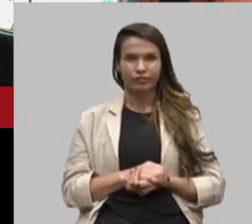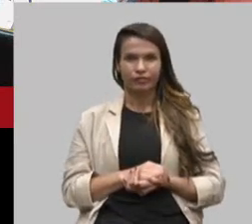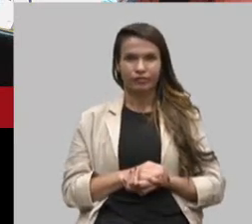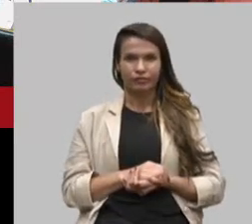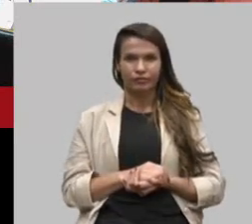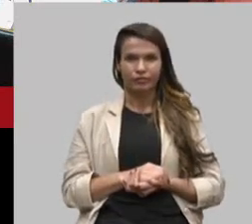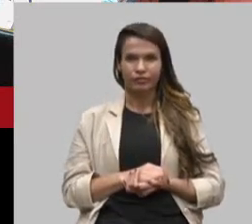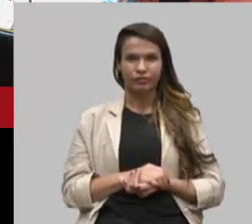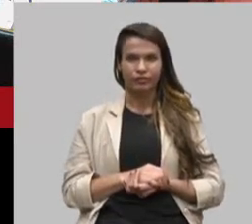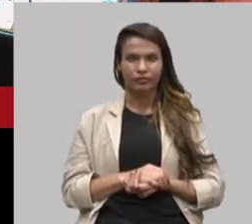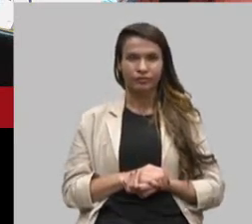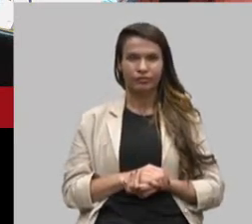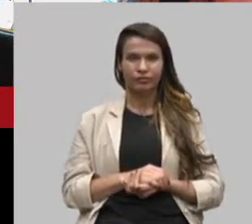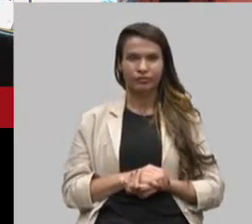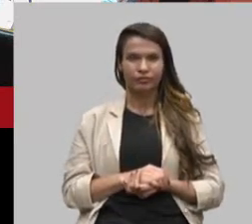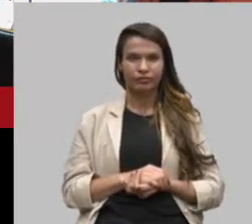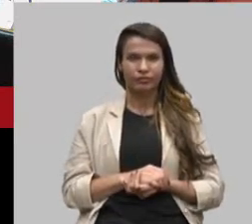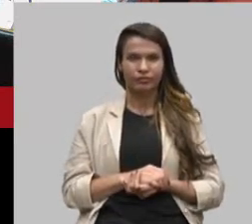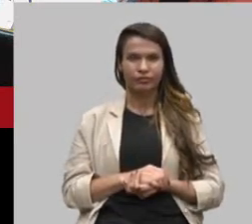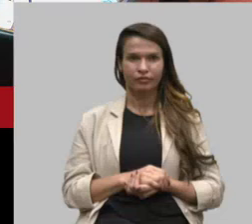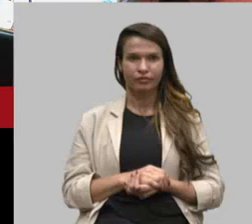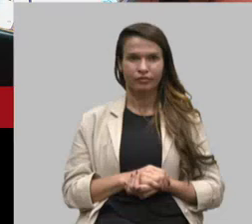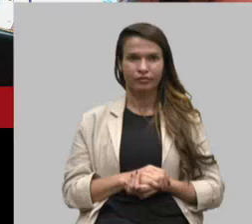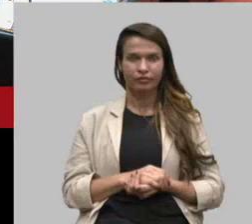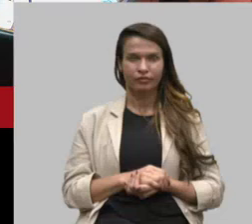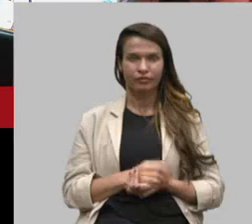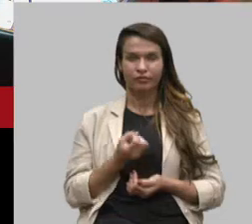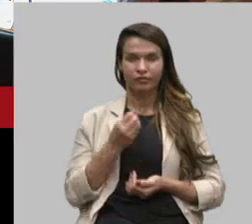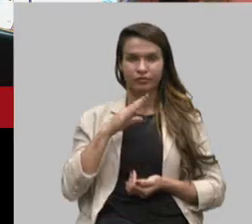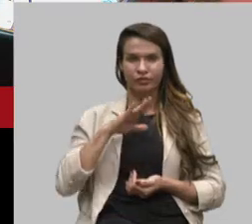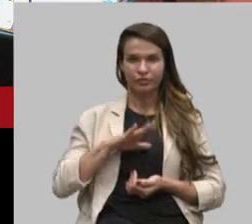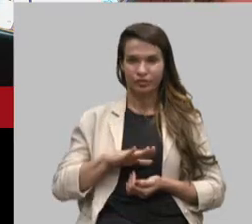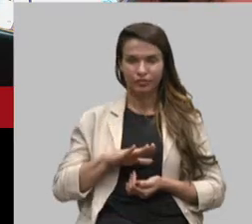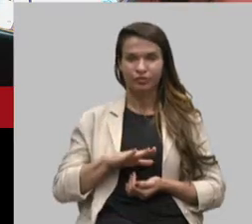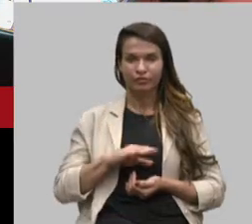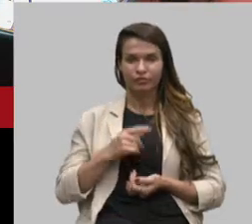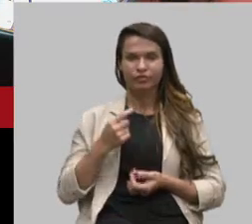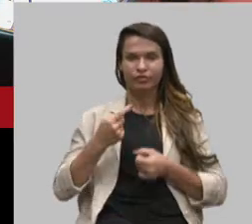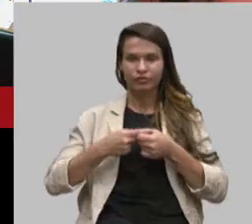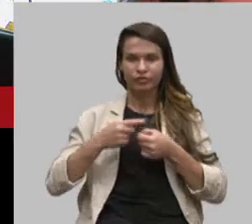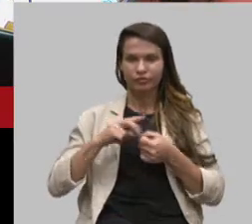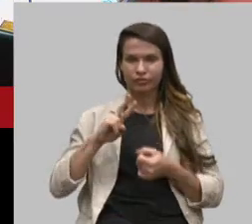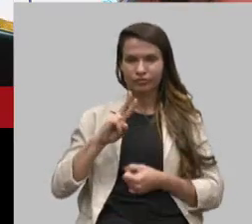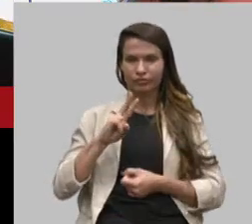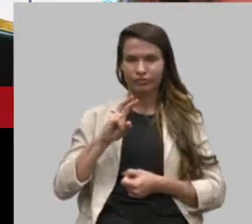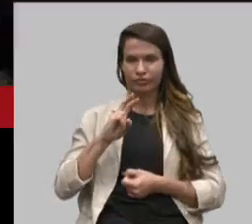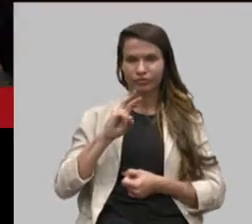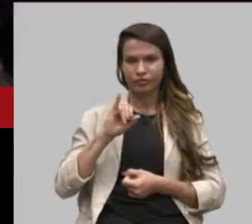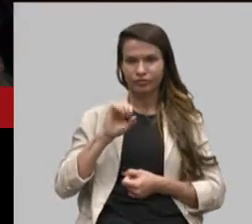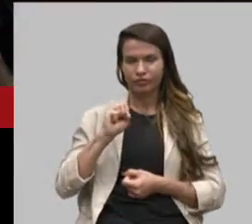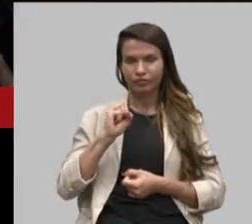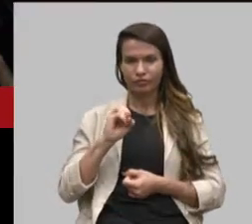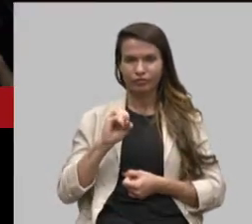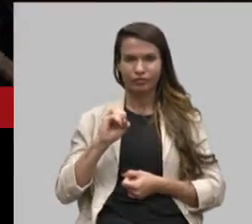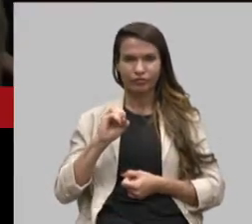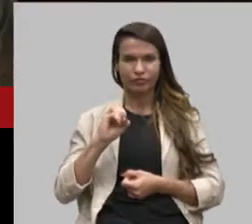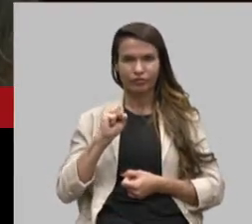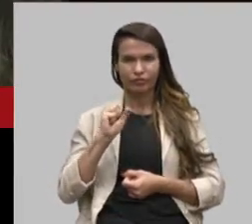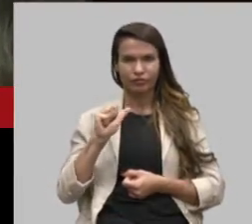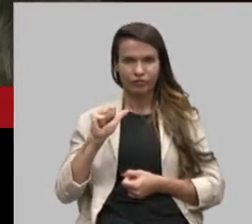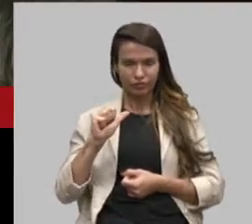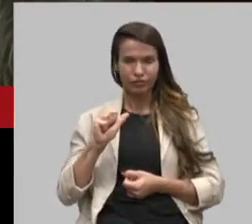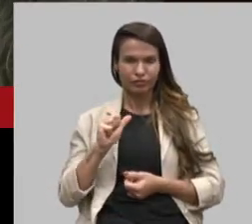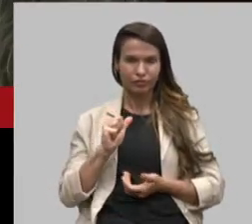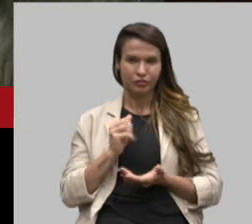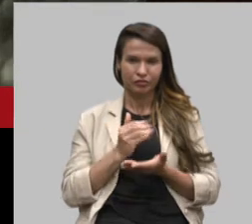questão eh Otávio Assis Viçosa é só levantar um adendo né começando pelo final